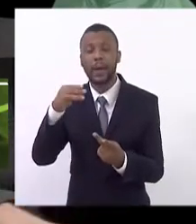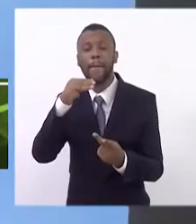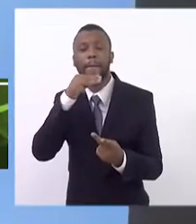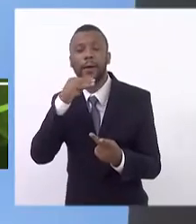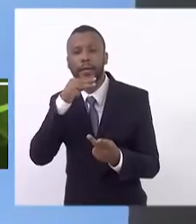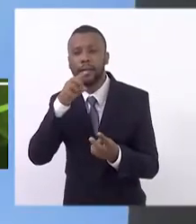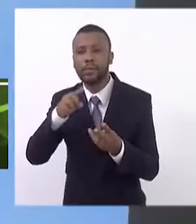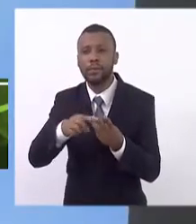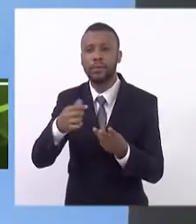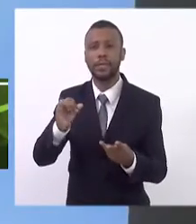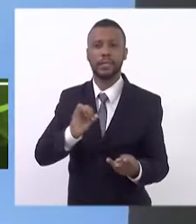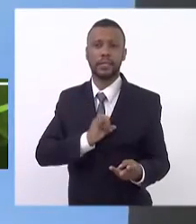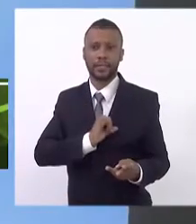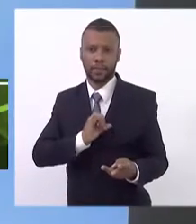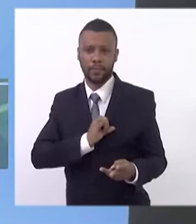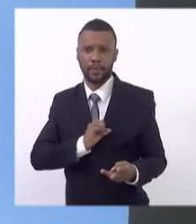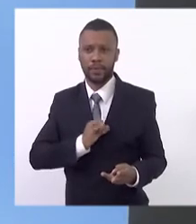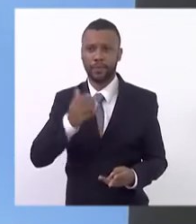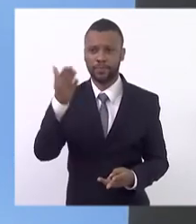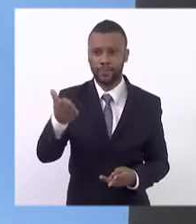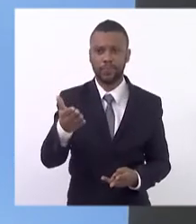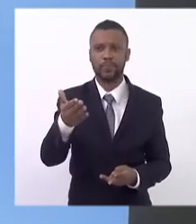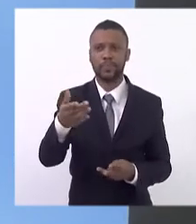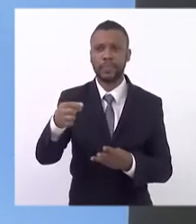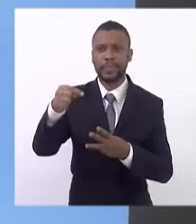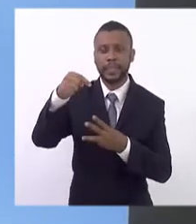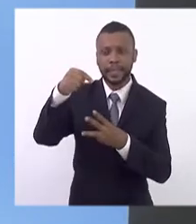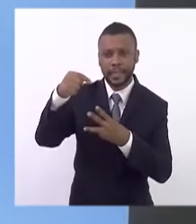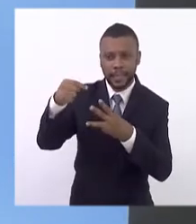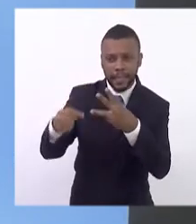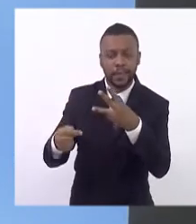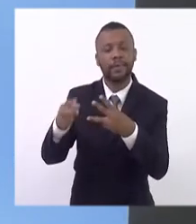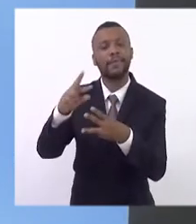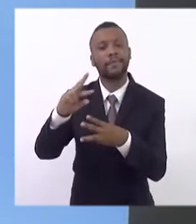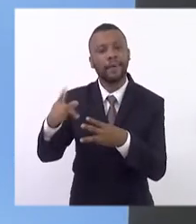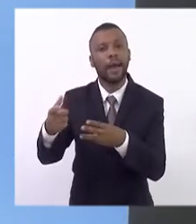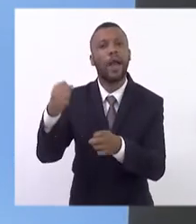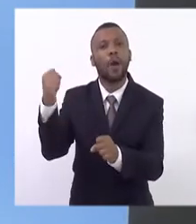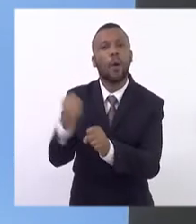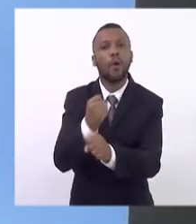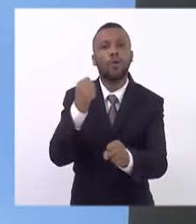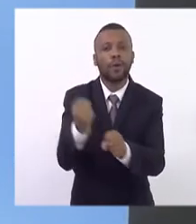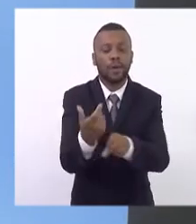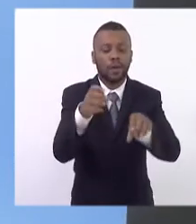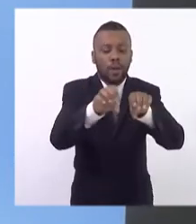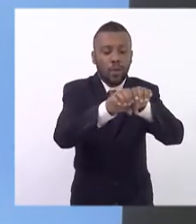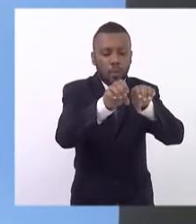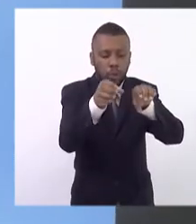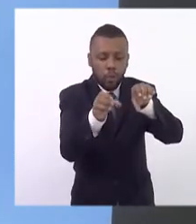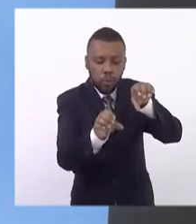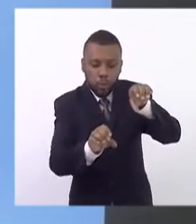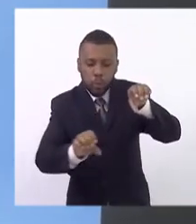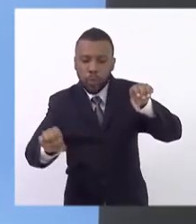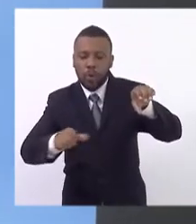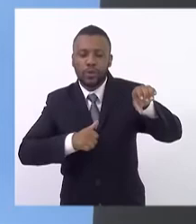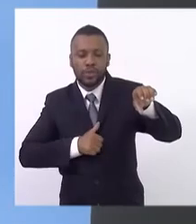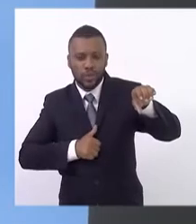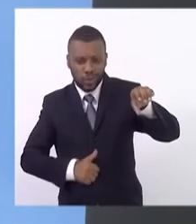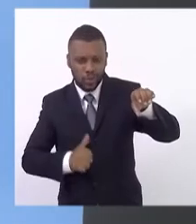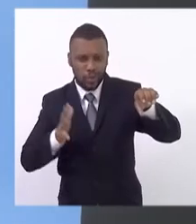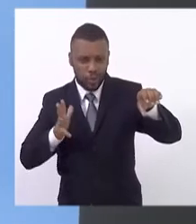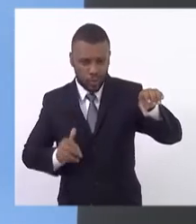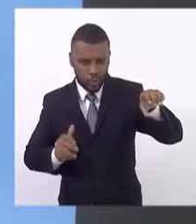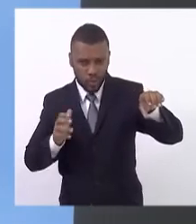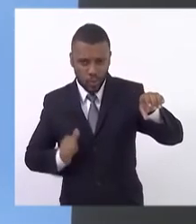eles vão conduzir efluente de esgoto para a Elevatória da Alegria. Fazem parte de um termo de ajuste